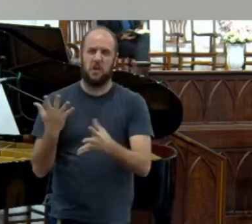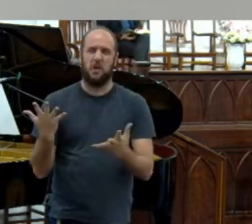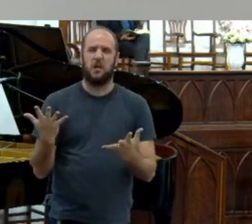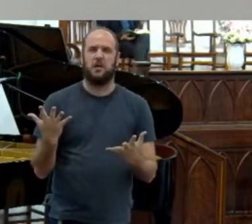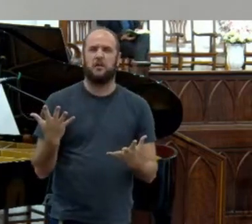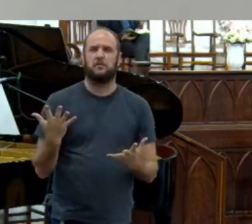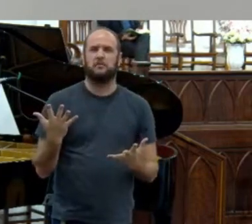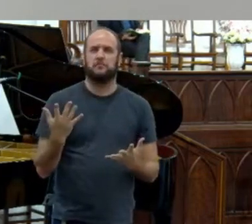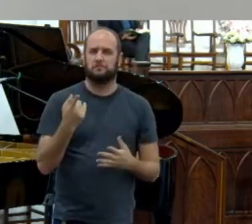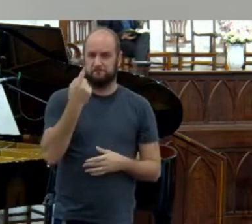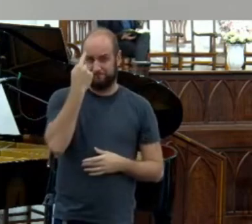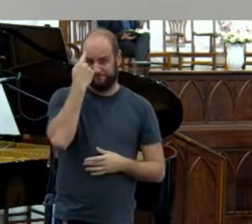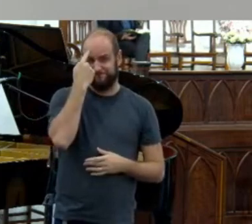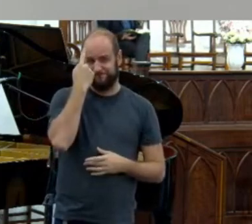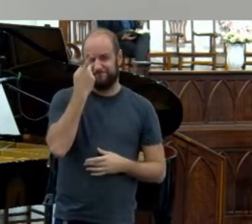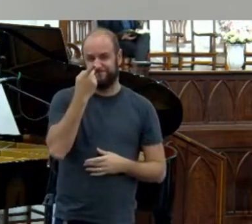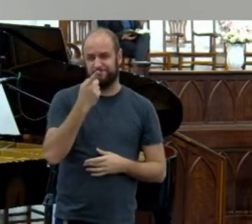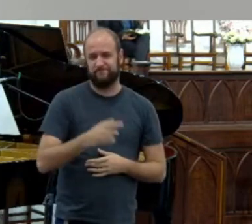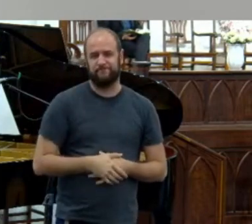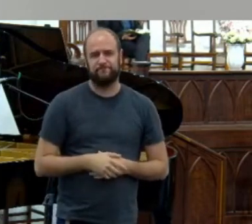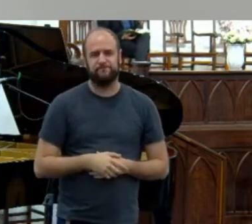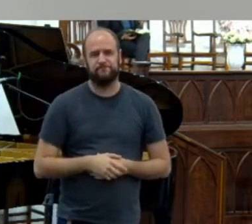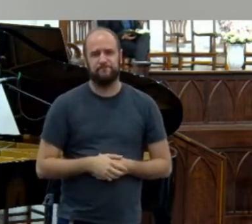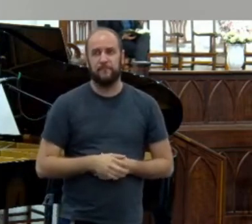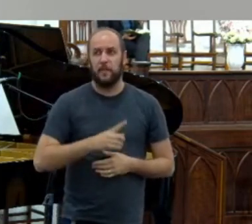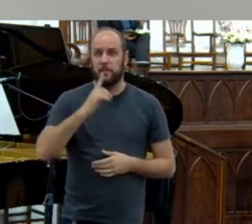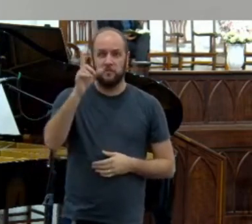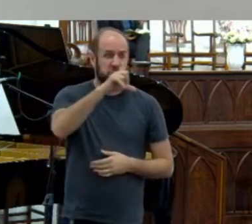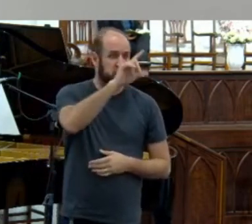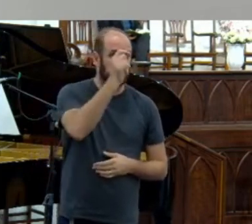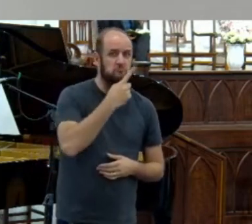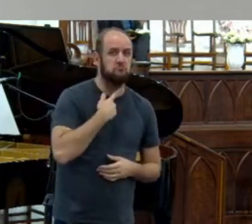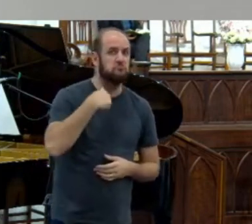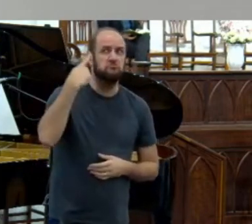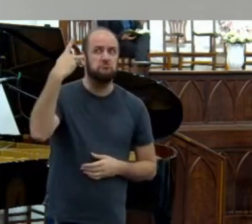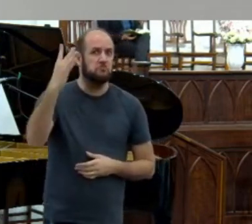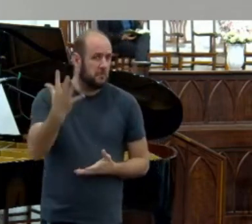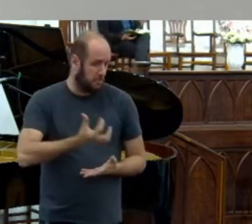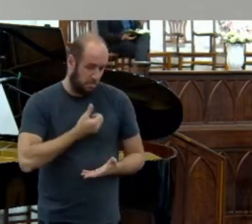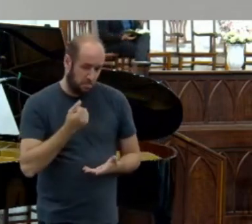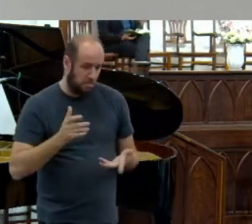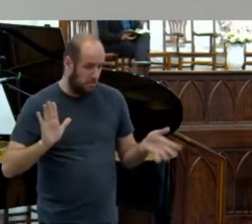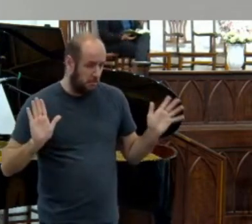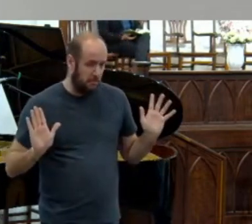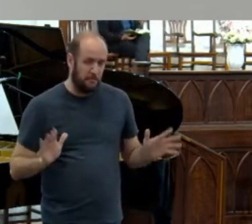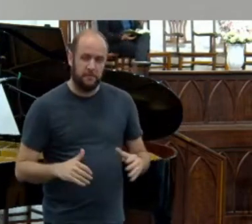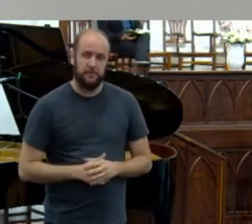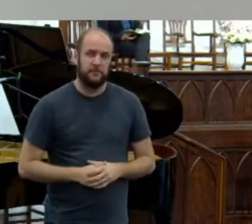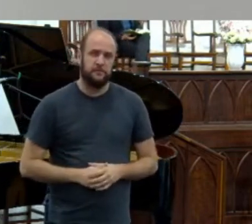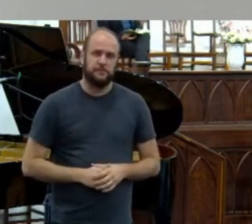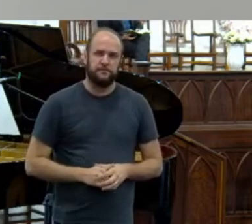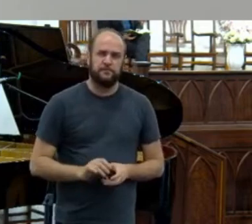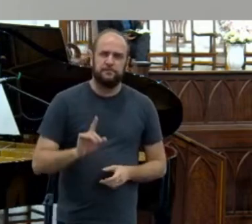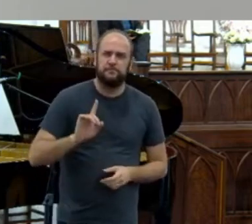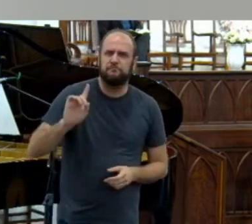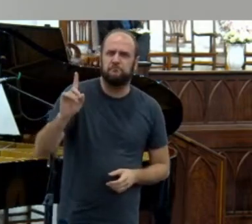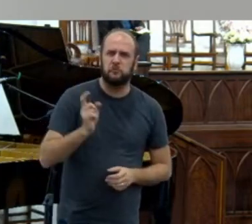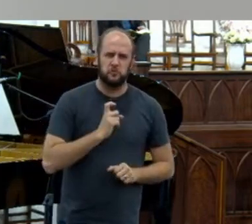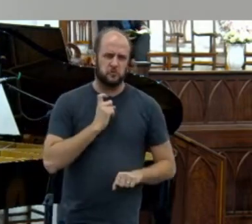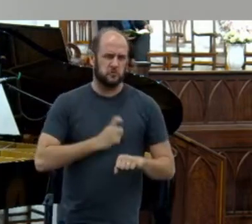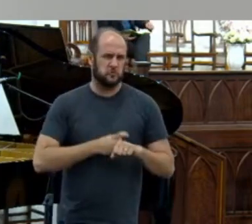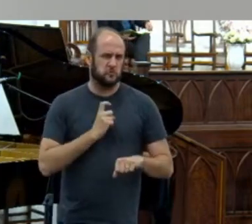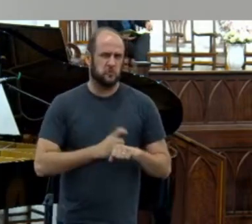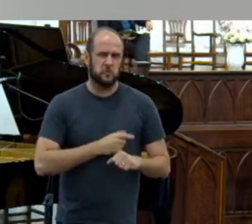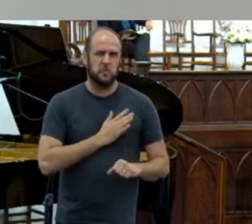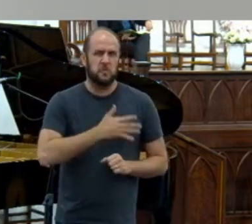questões. Deus escolhe salvar a quem quer, nós lemos no texto. Deus resolve endurecer